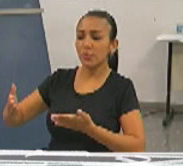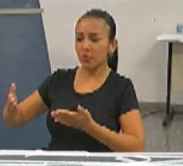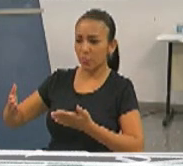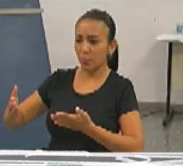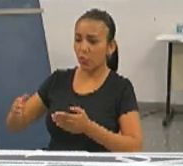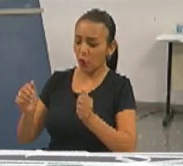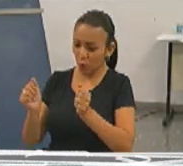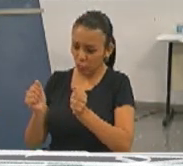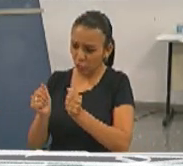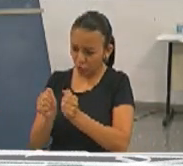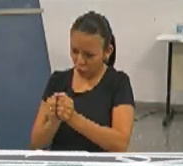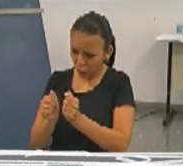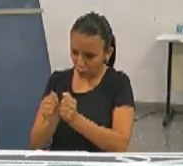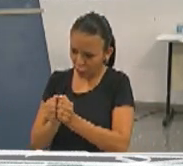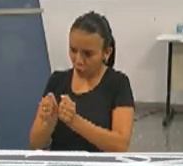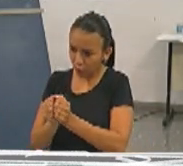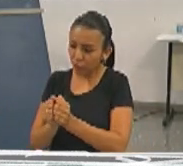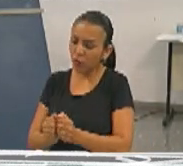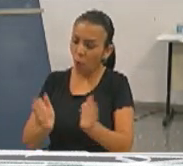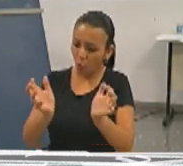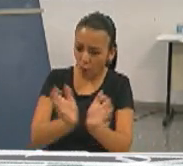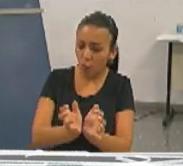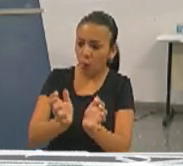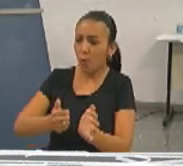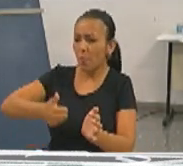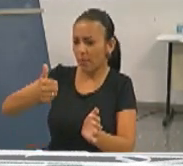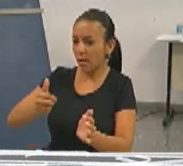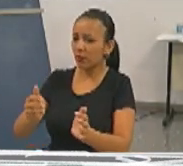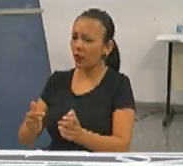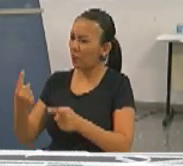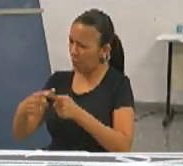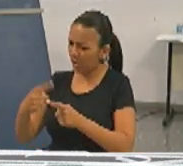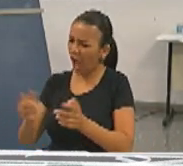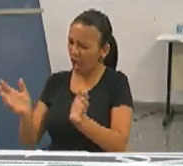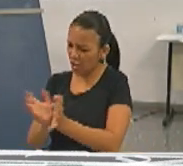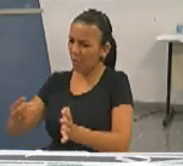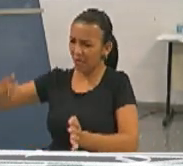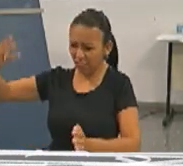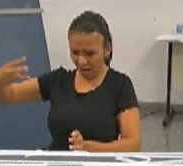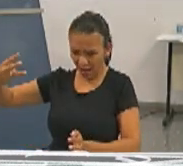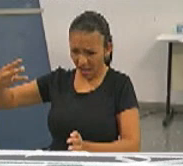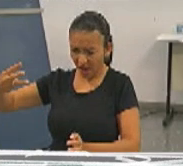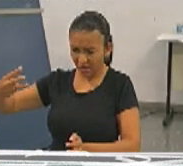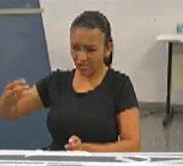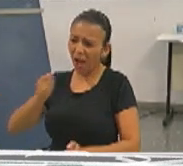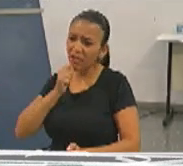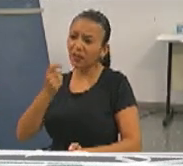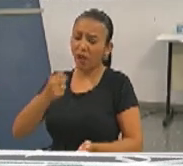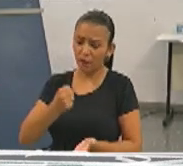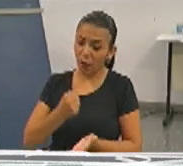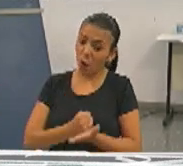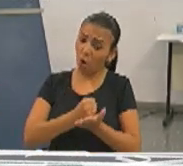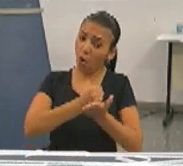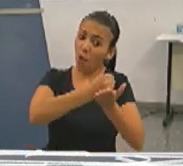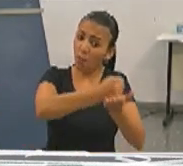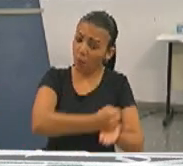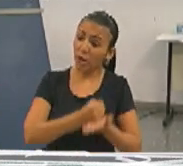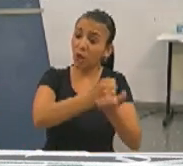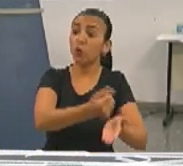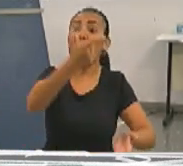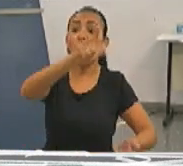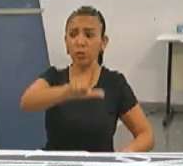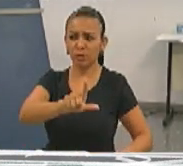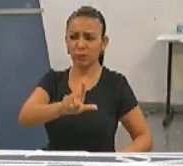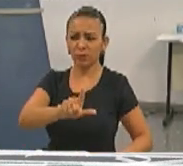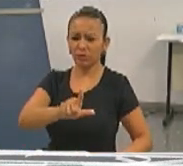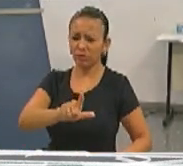demais chapas, como foi observado na universidade. Seria porque a Chapa 3 estaria apoiando outra chapa a vencer?